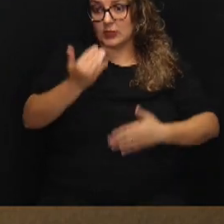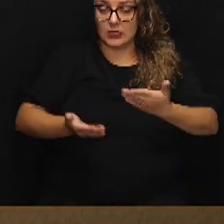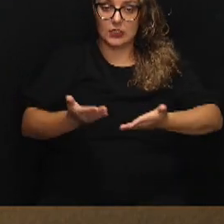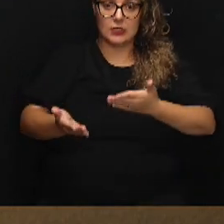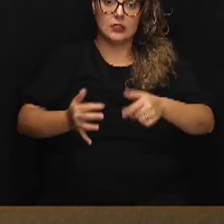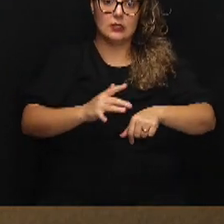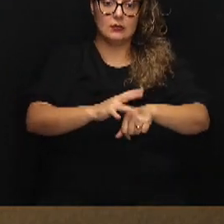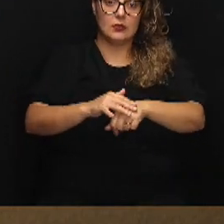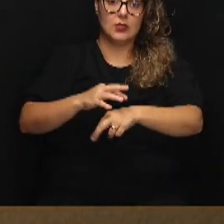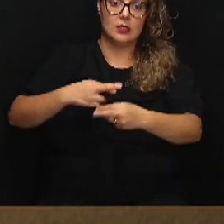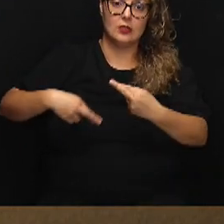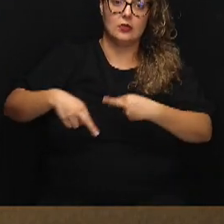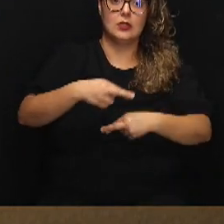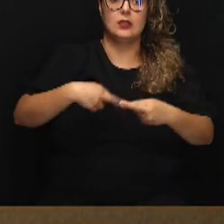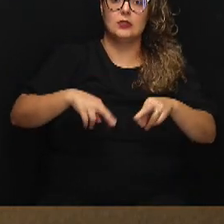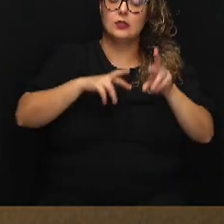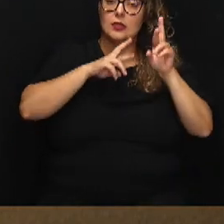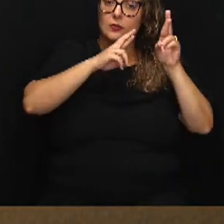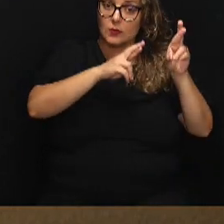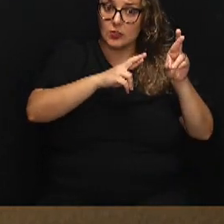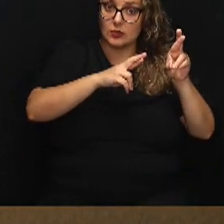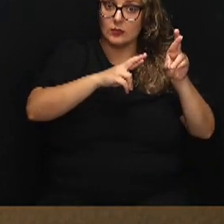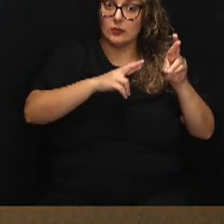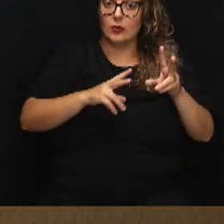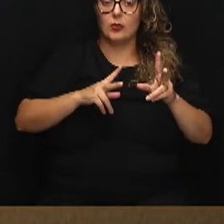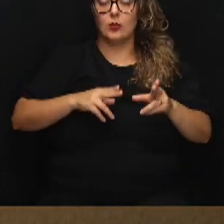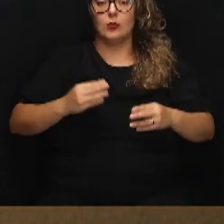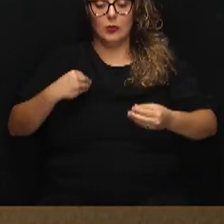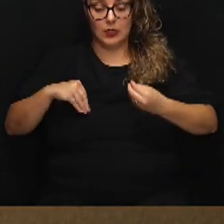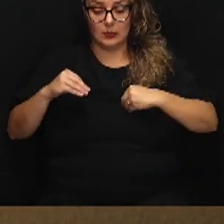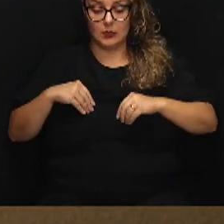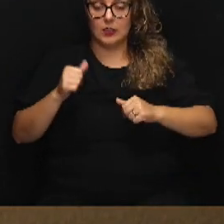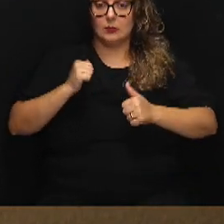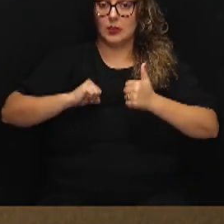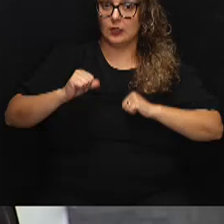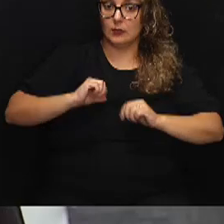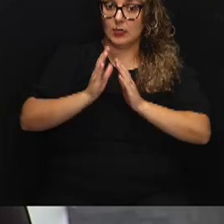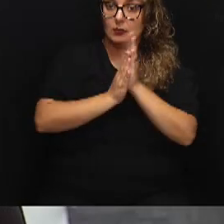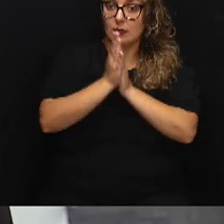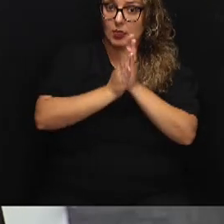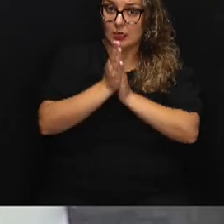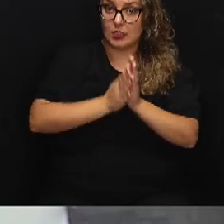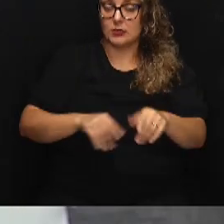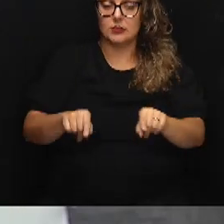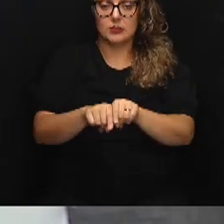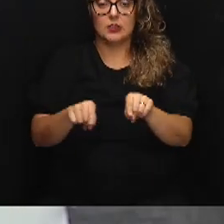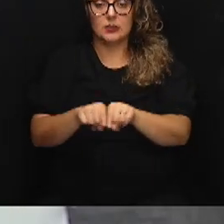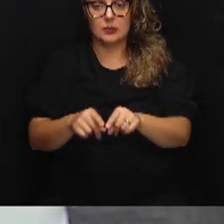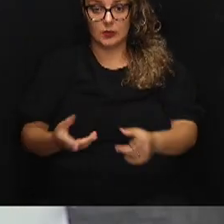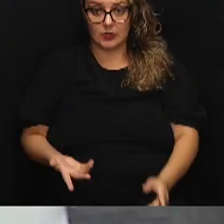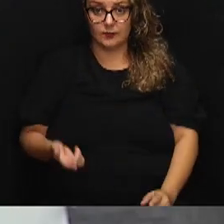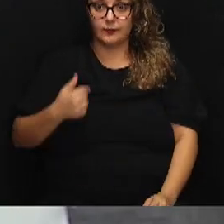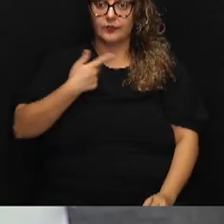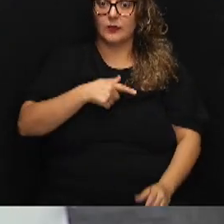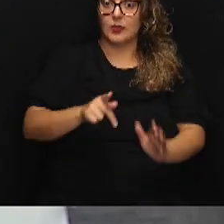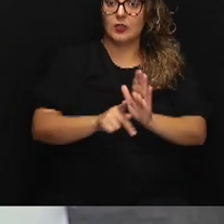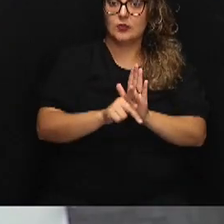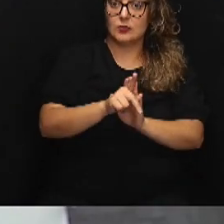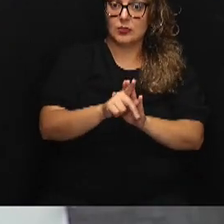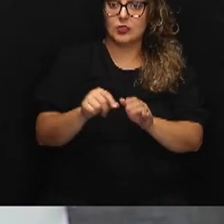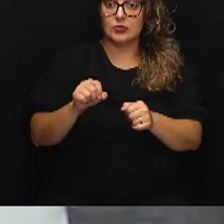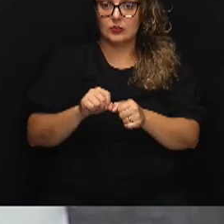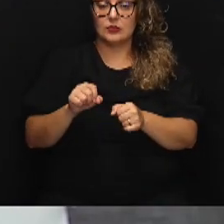doenças relacionadas ao sono, como a depressão e a ansiedade, por exemplo. Então nós estamos fazendo esse projeto para